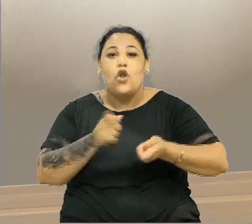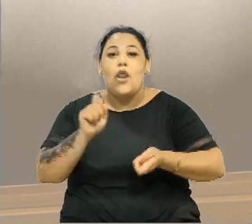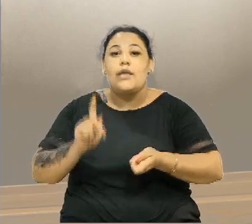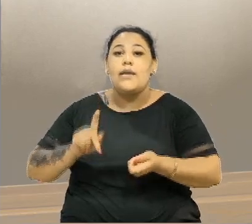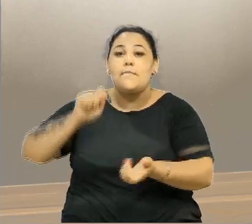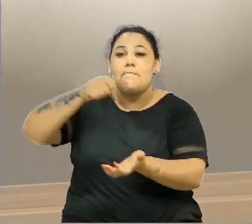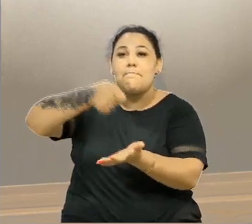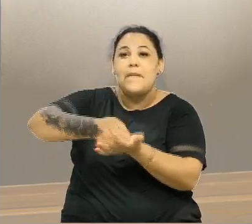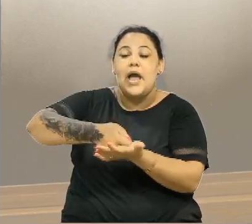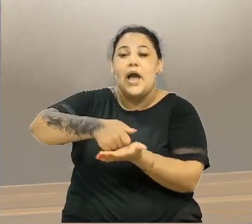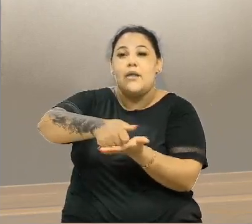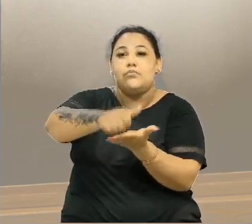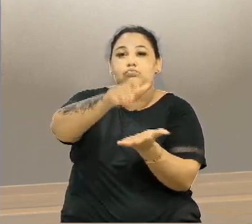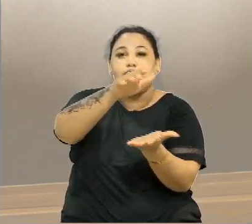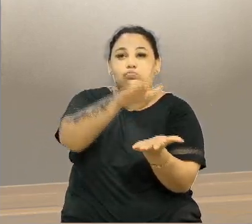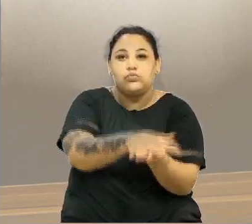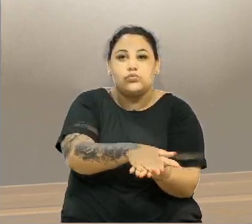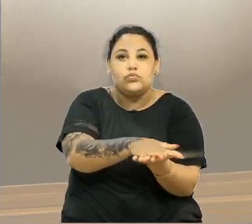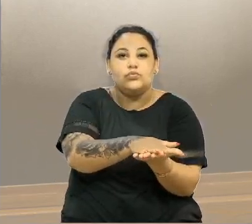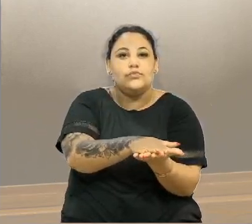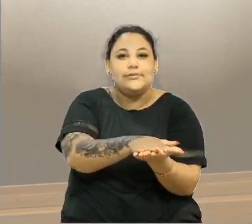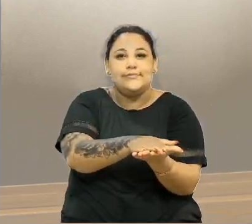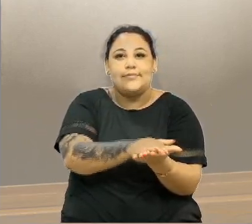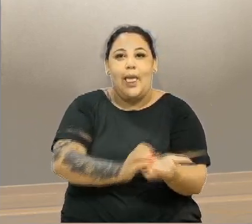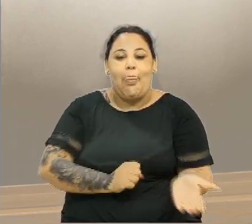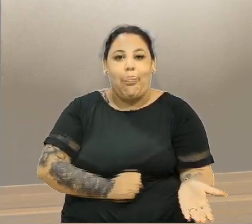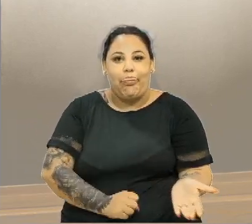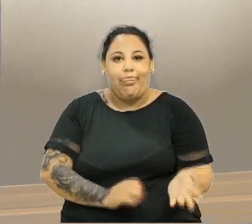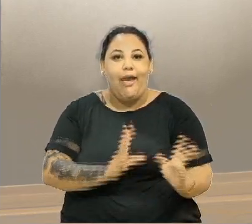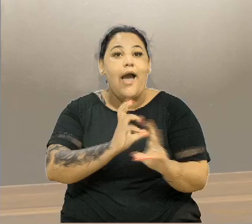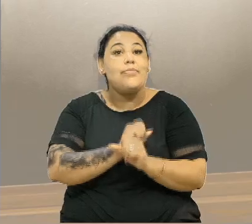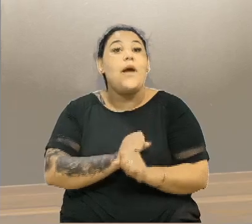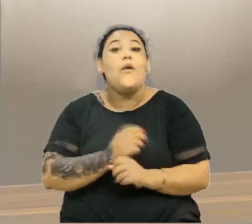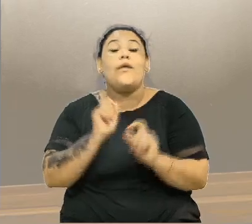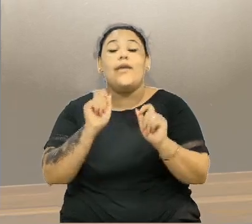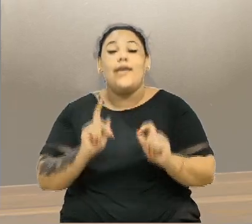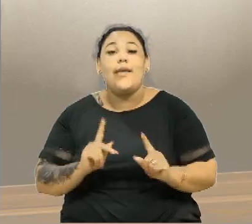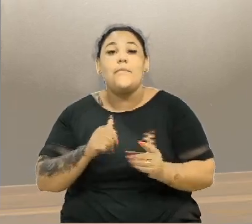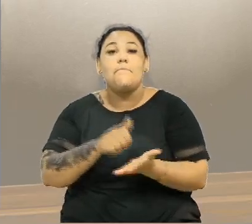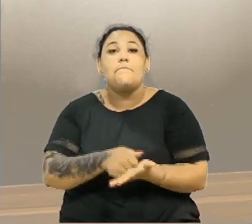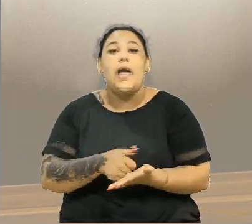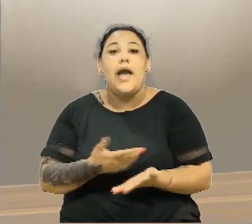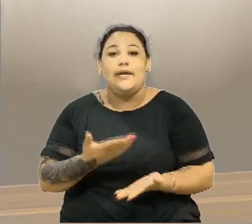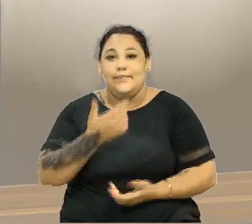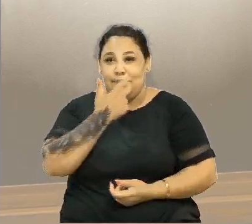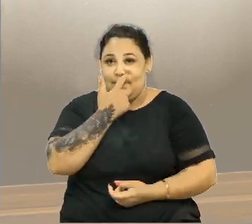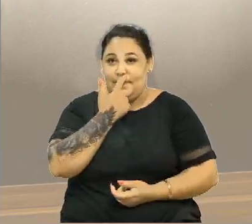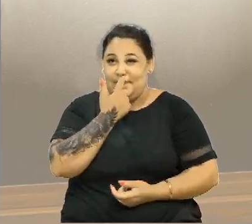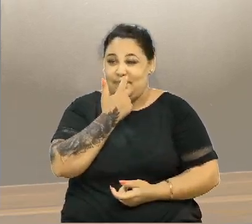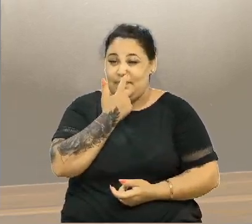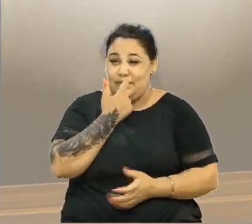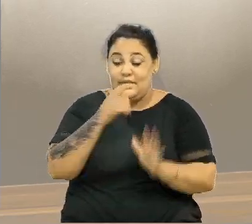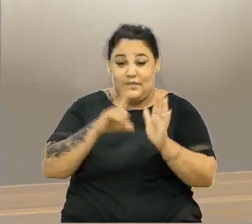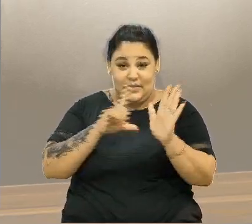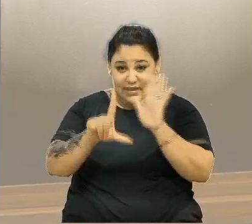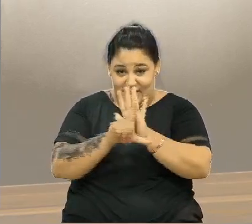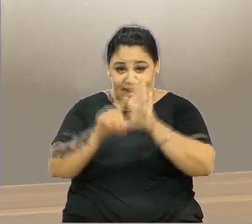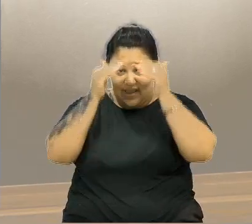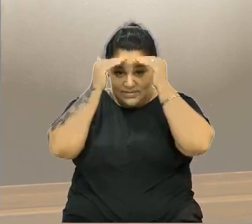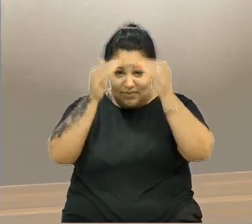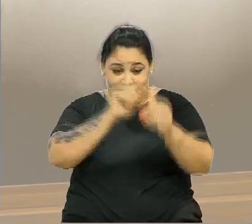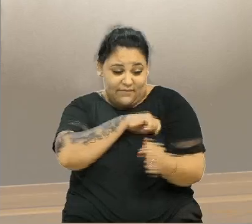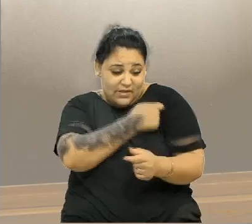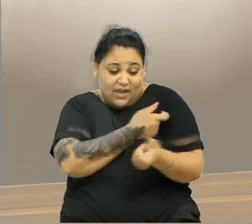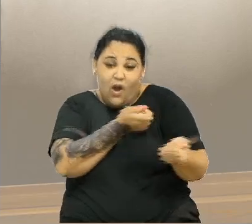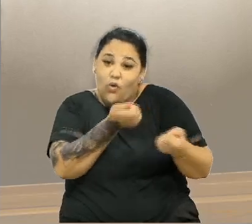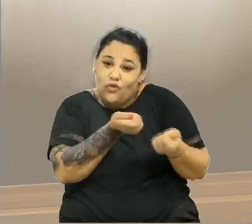multa dos dejetos dos seus animais? Existe lei. Isso é cumprido, é